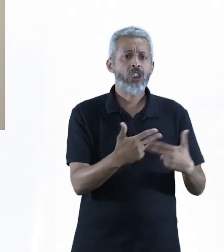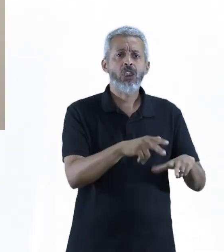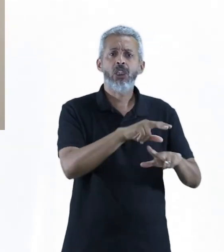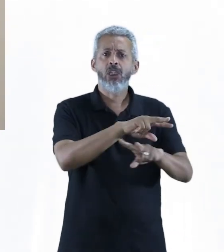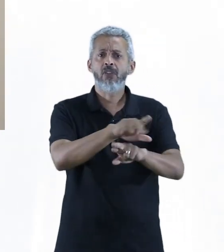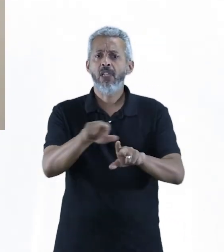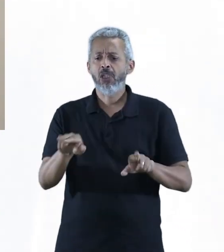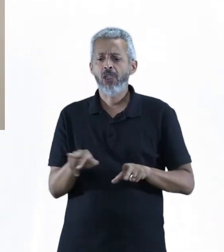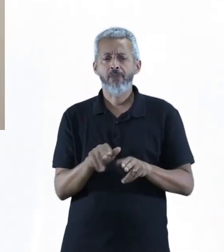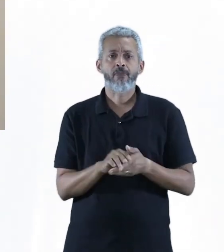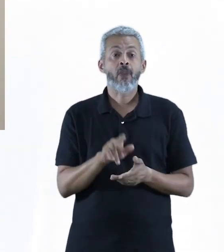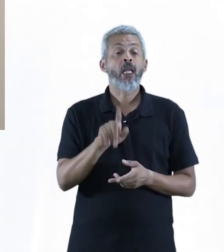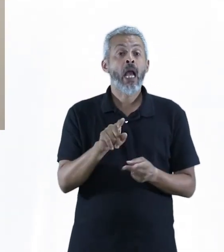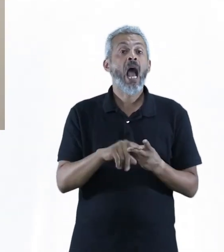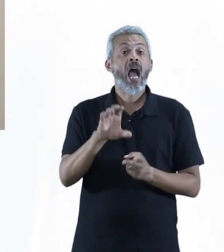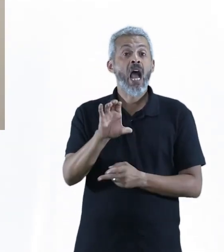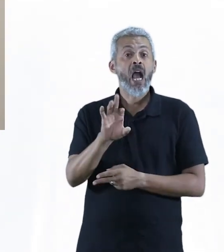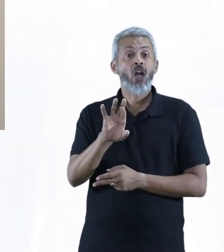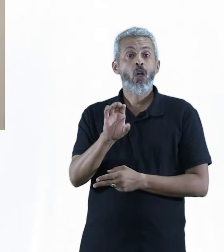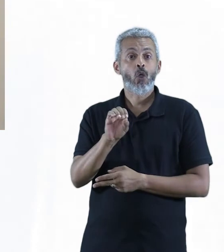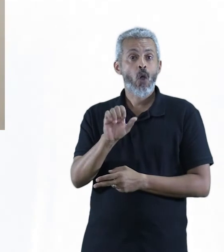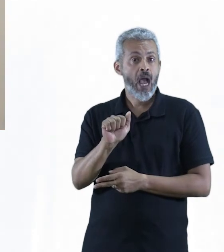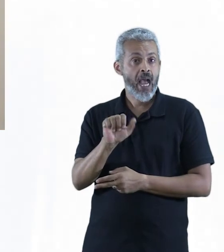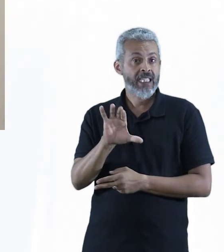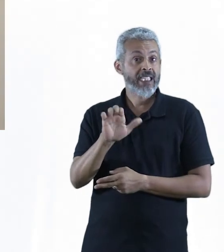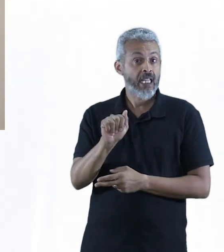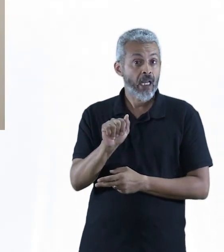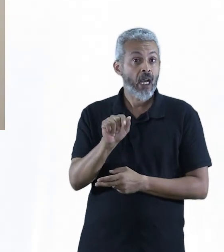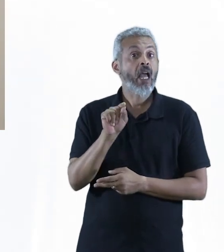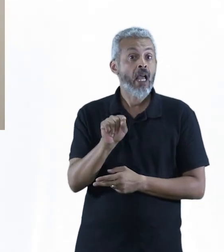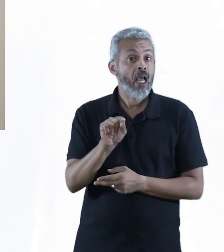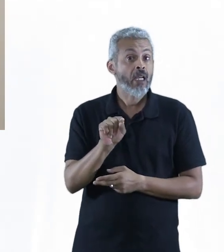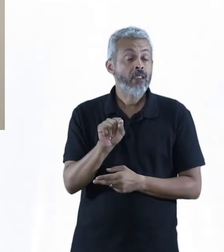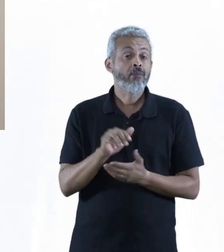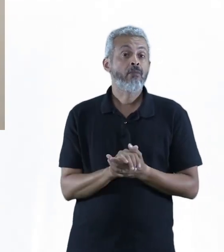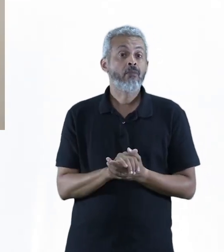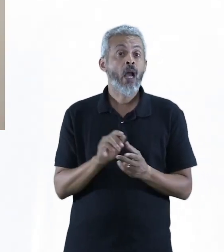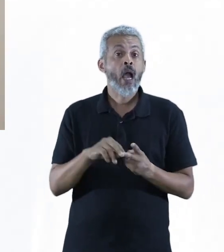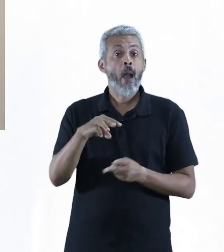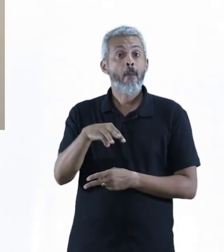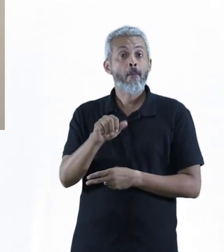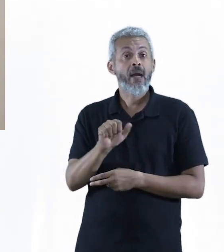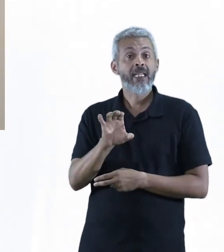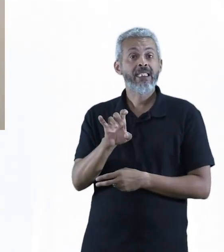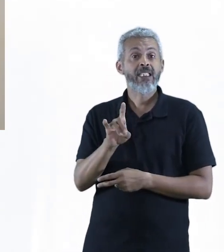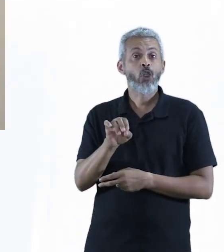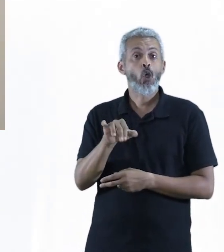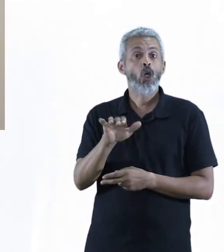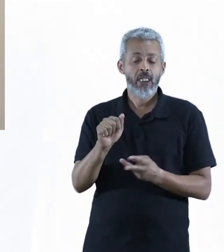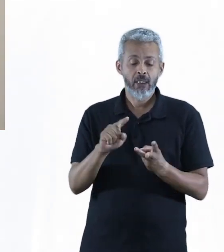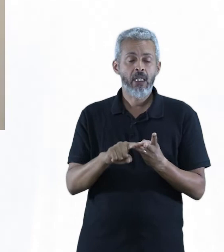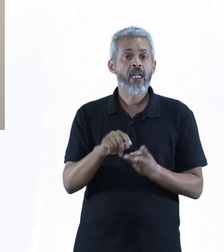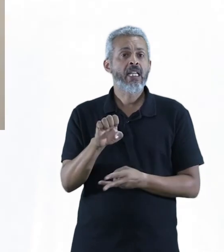conhecem. Vocês já ouviram falar da Croácia, vice-campeã mundial, já ouviram falar, por exemplo, da Macedônia, da Sérvia,